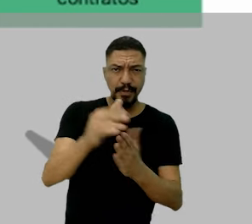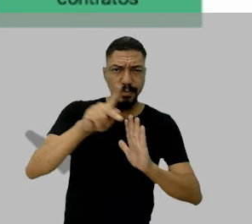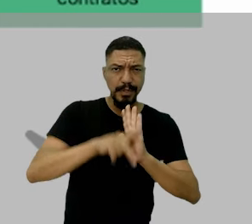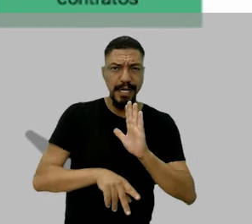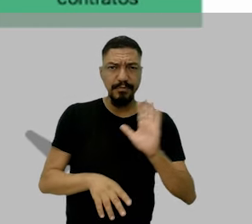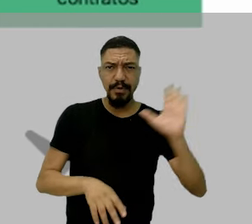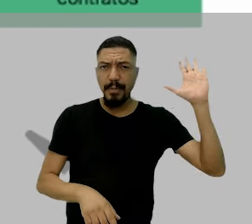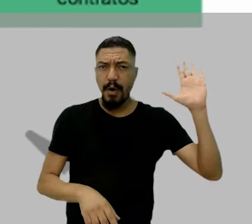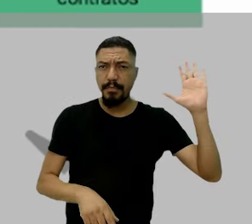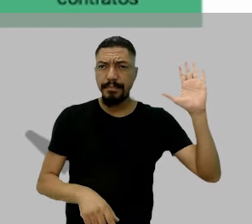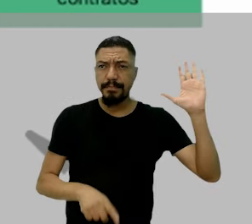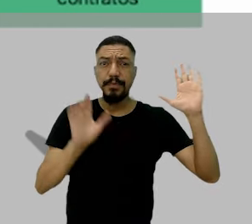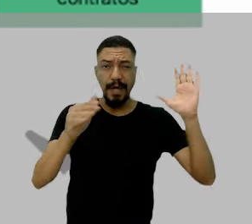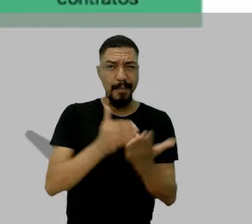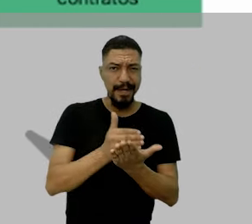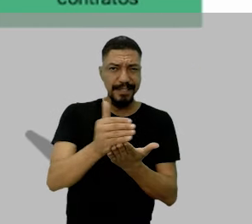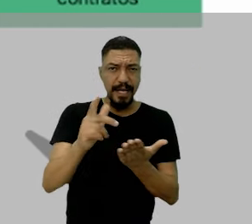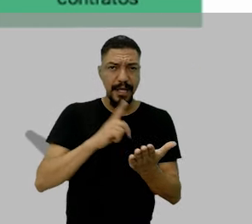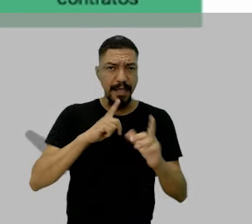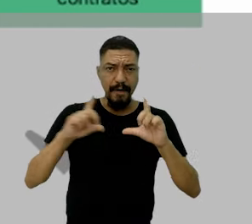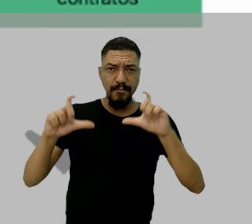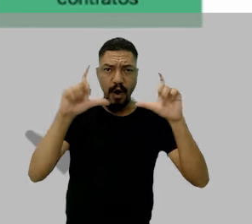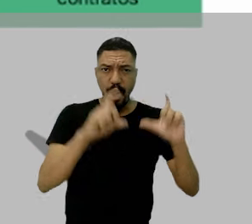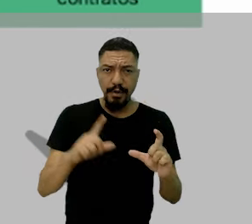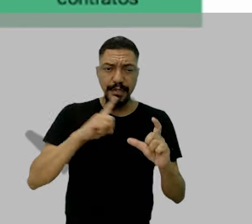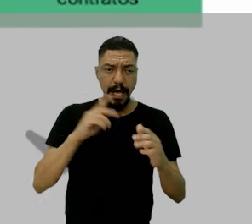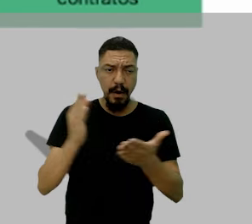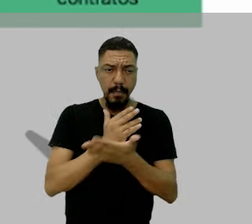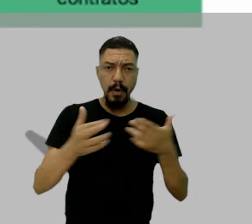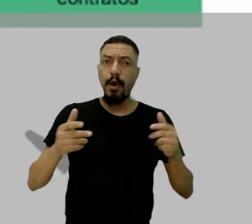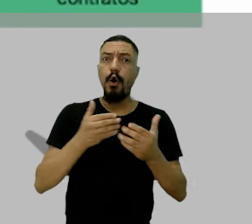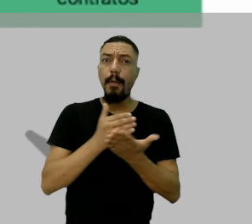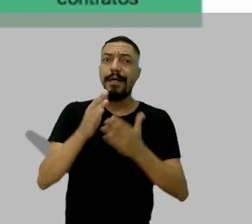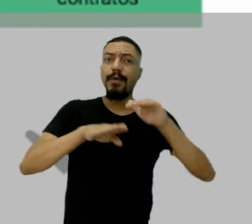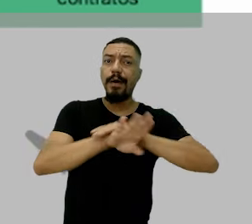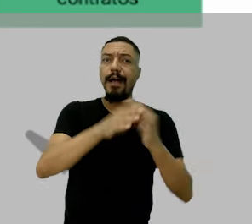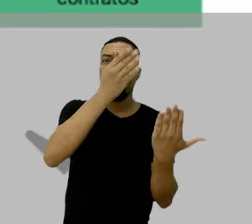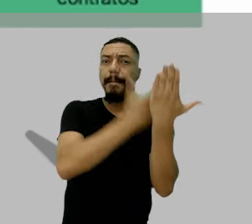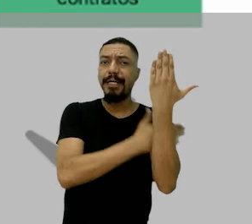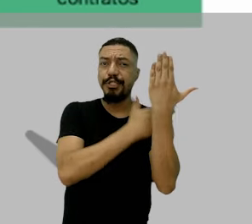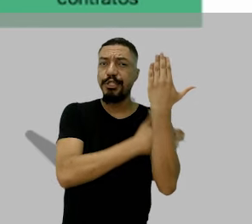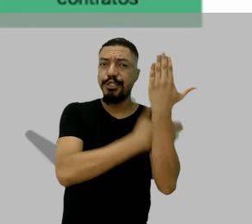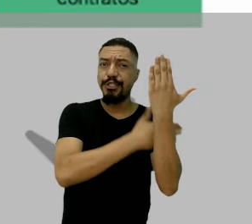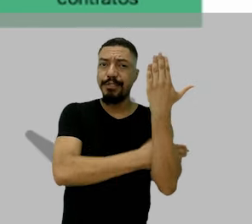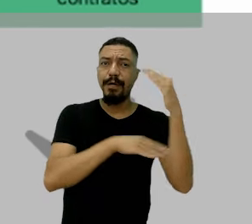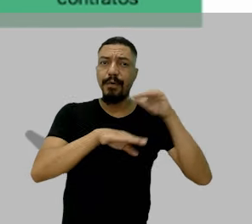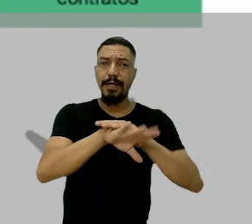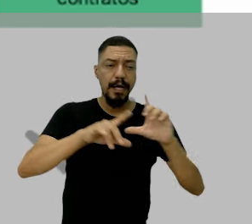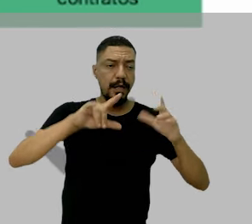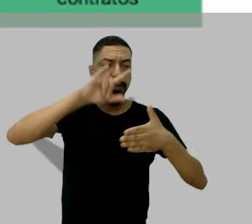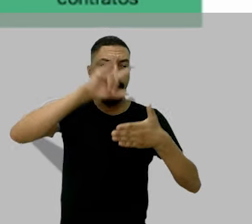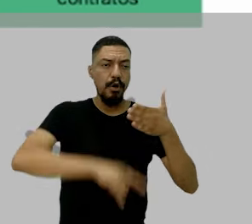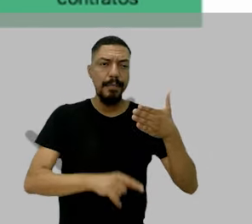assim. Cara, vocês já começaram. Vocês já têm foto, já tem alguma coisa. Já começa a separar numa pastinha, colocar num documento